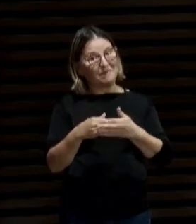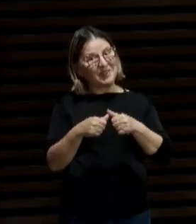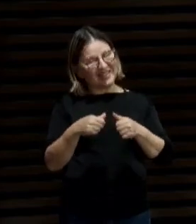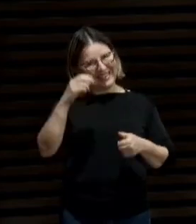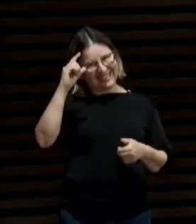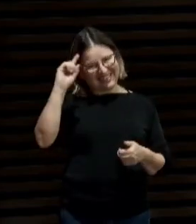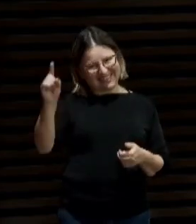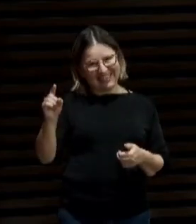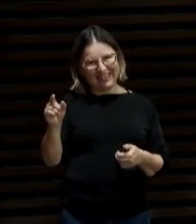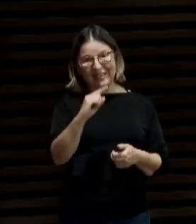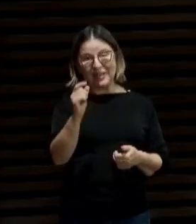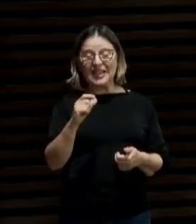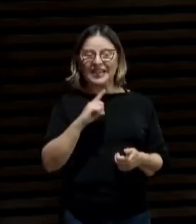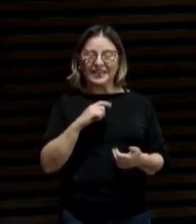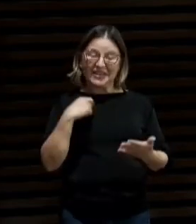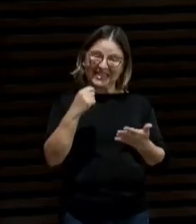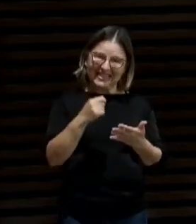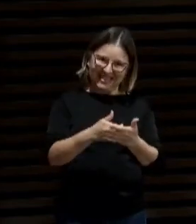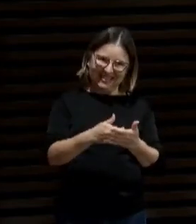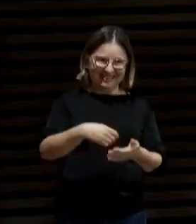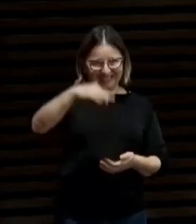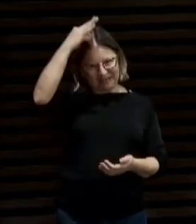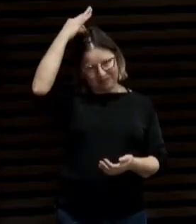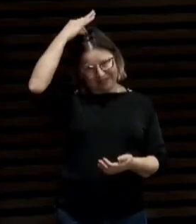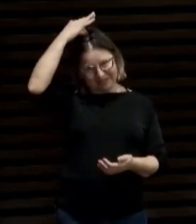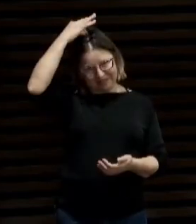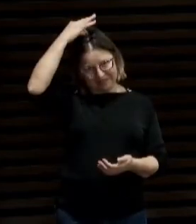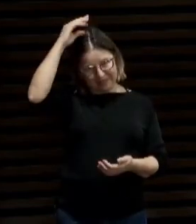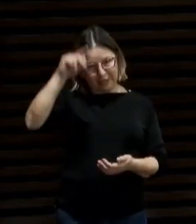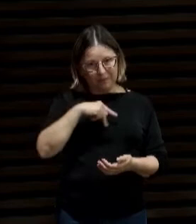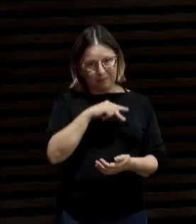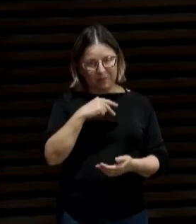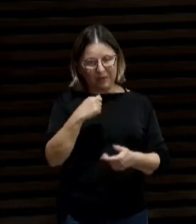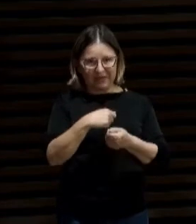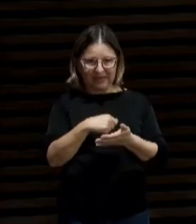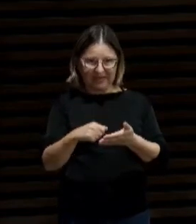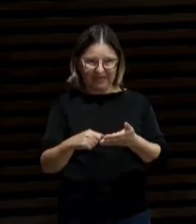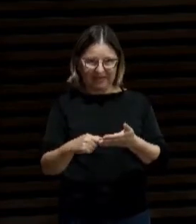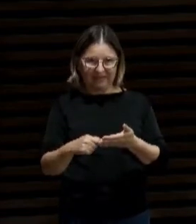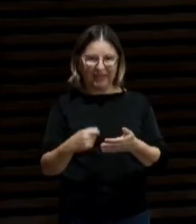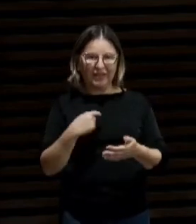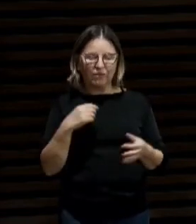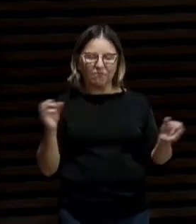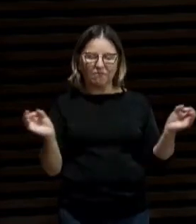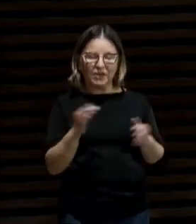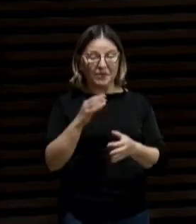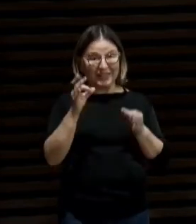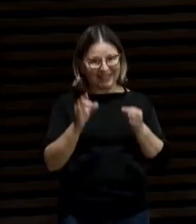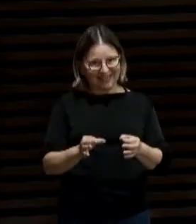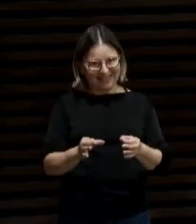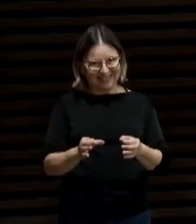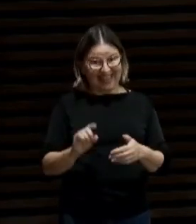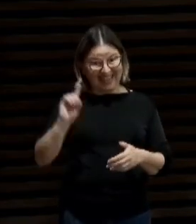do Espírito, é a mesma coisa que Paulo está dizendo assim, eu estou plenamente certo de que aquele que começou a boa obra em vós é fiel